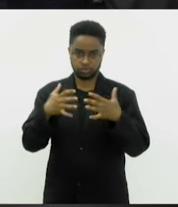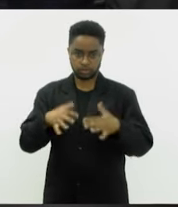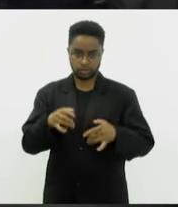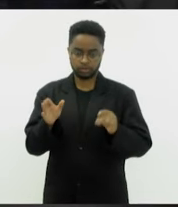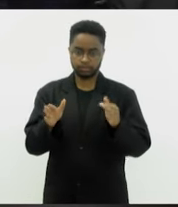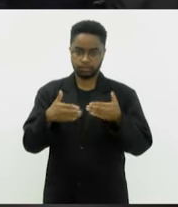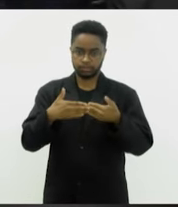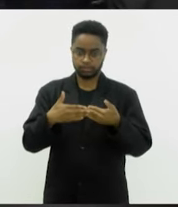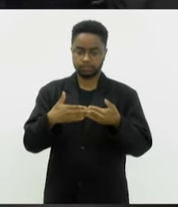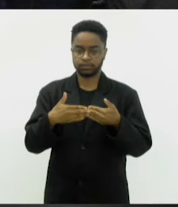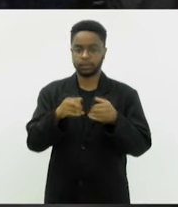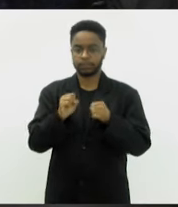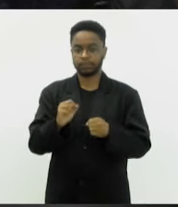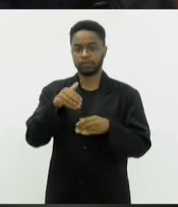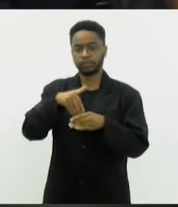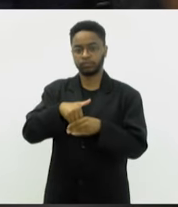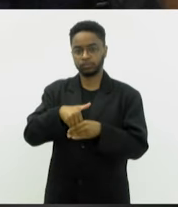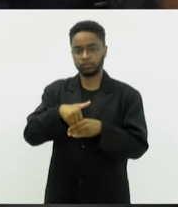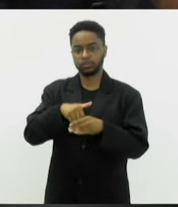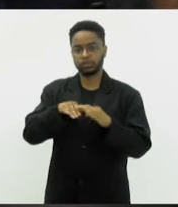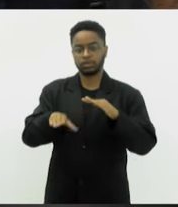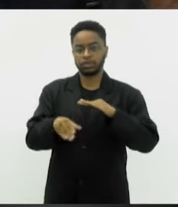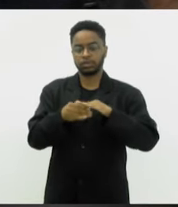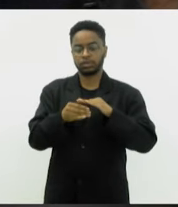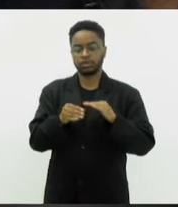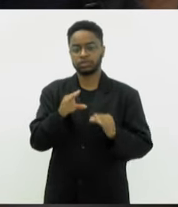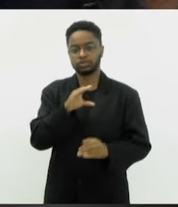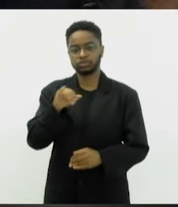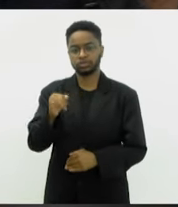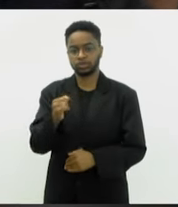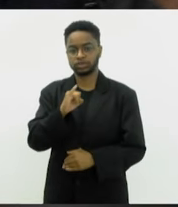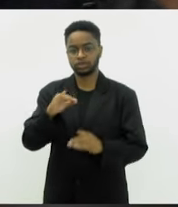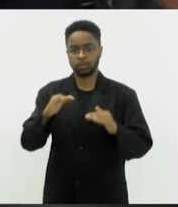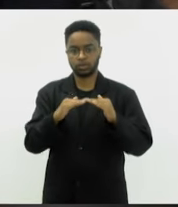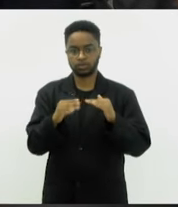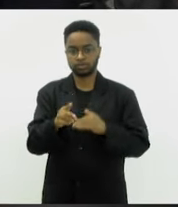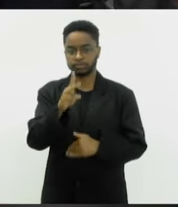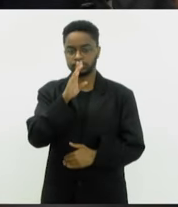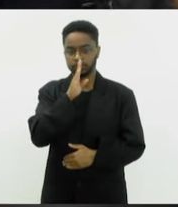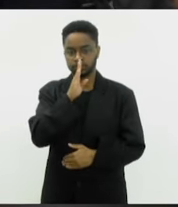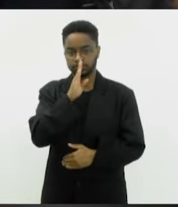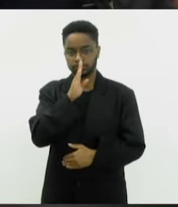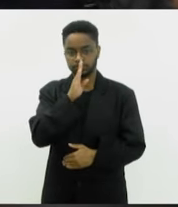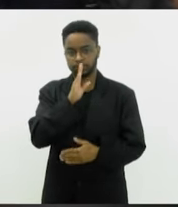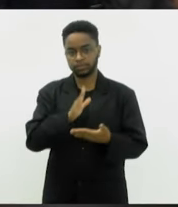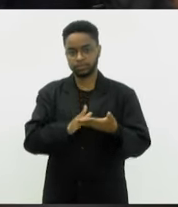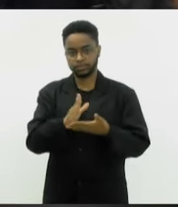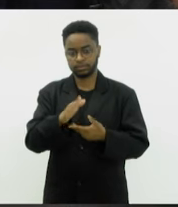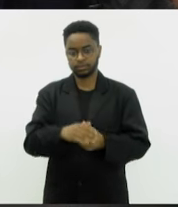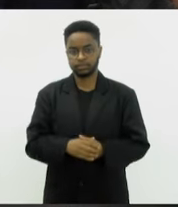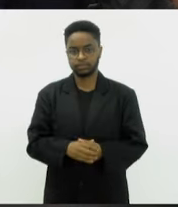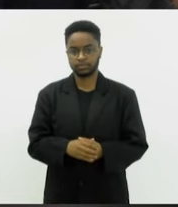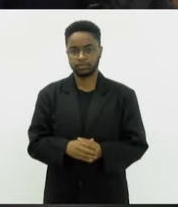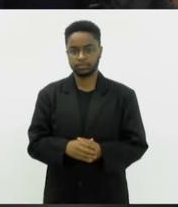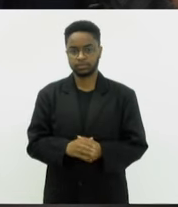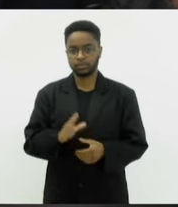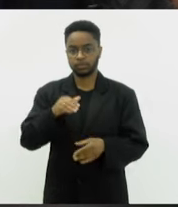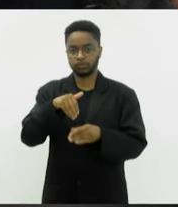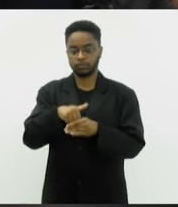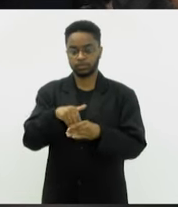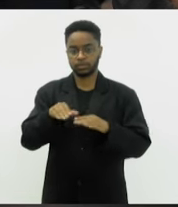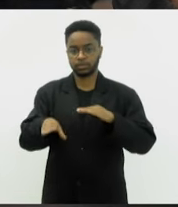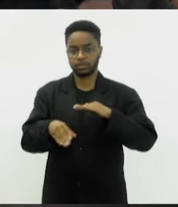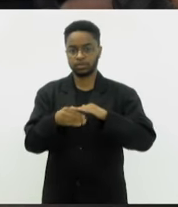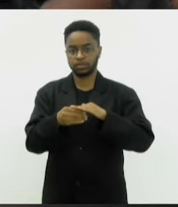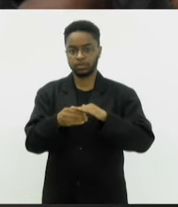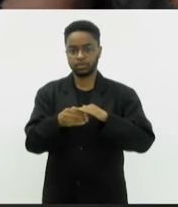encerrada a discussão. Em votação, a emenda da CCJ. Os senhores que aprovam permaneçam como estão. Aprovado. Em votação, a